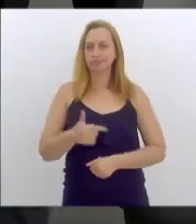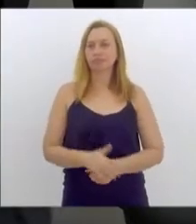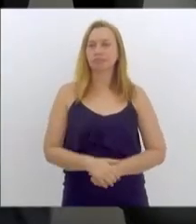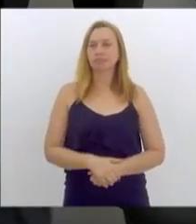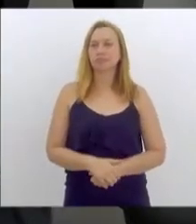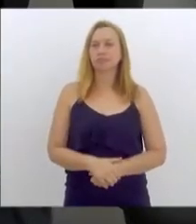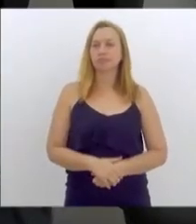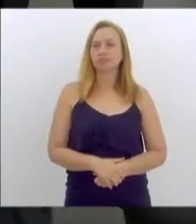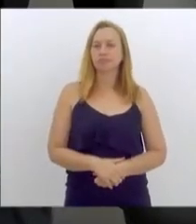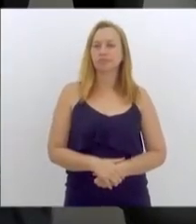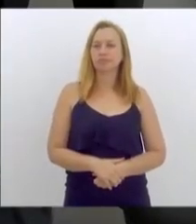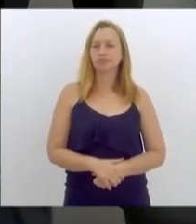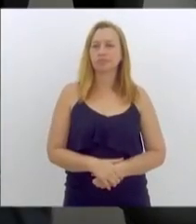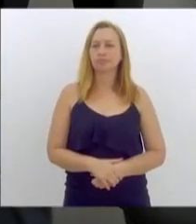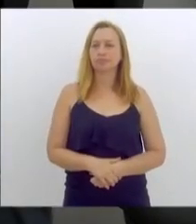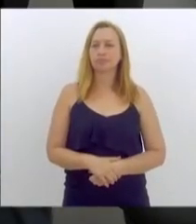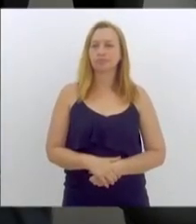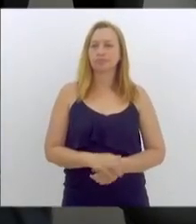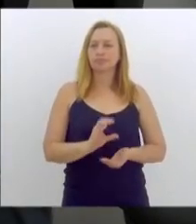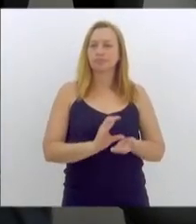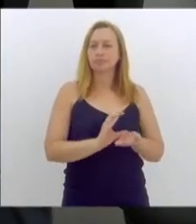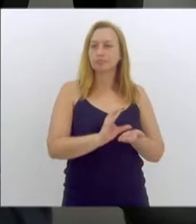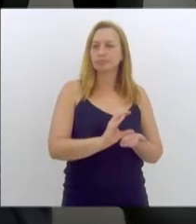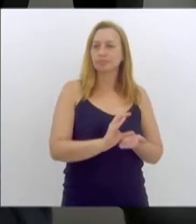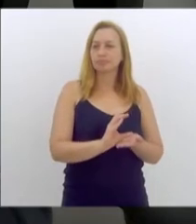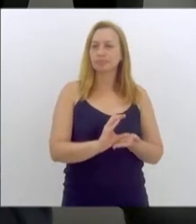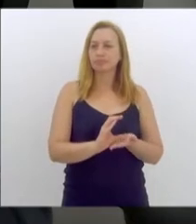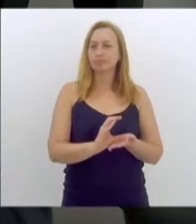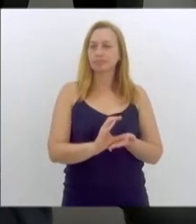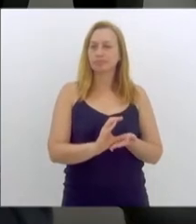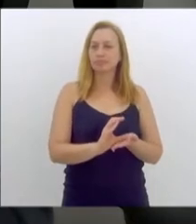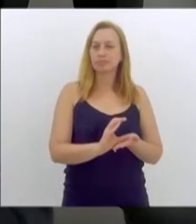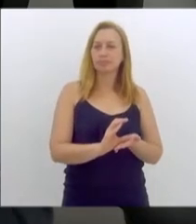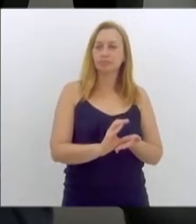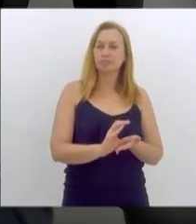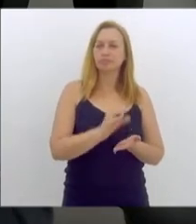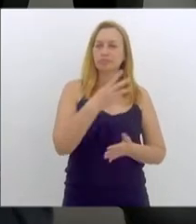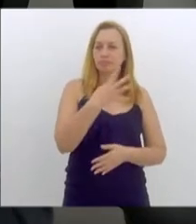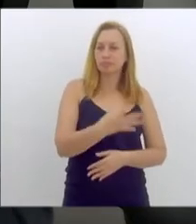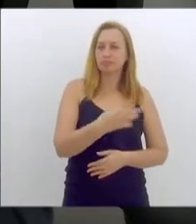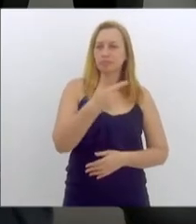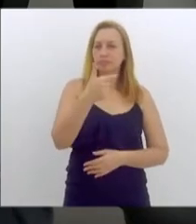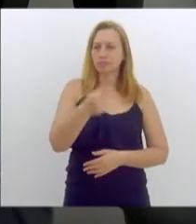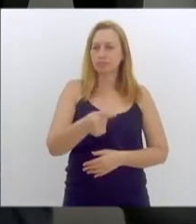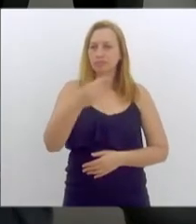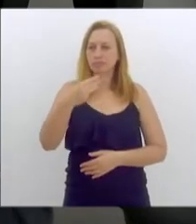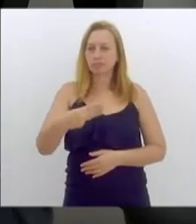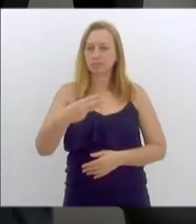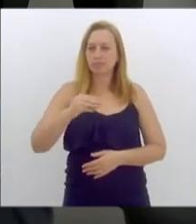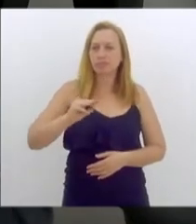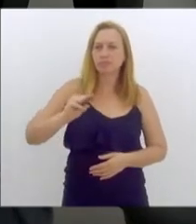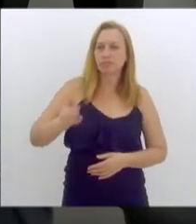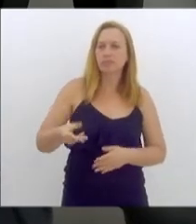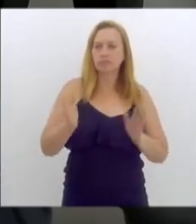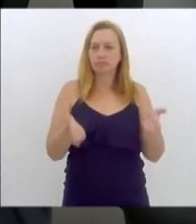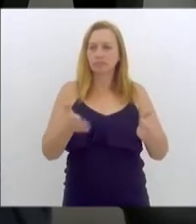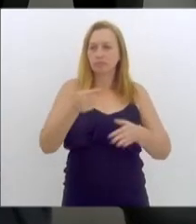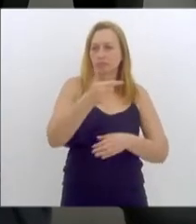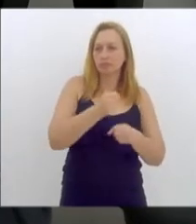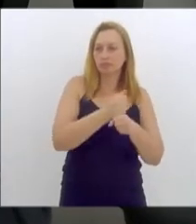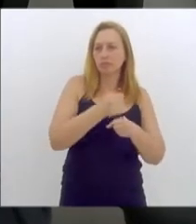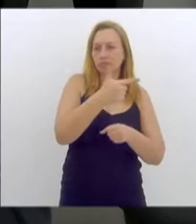do bônus referente a sessão neurosa de atapui CEP de 453 milhões agora em 2022